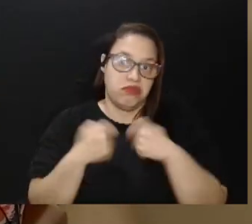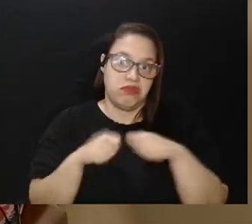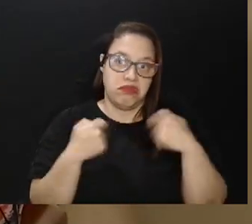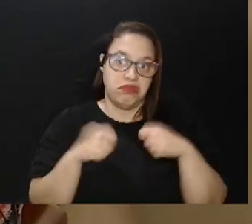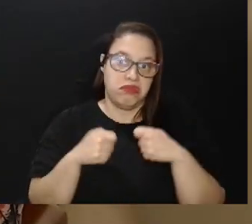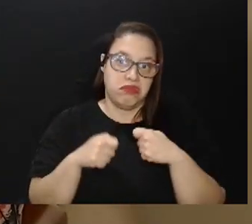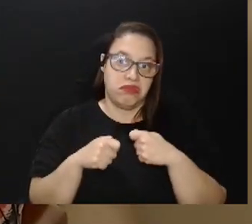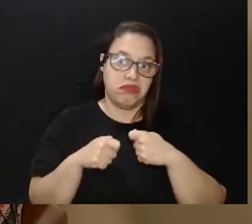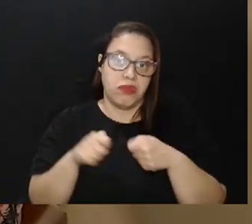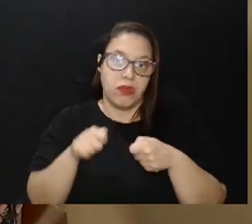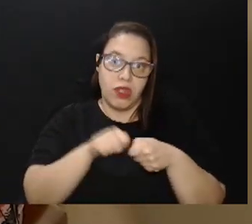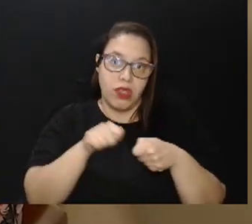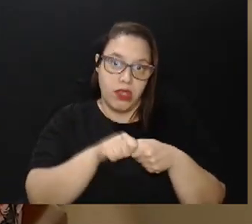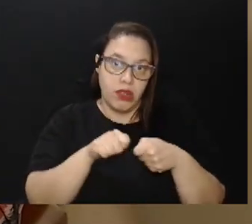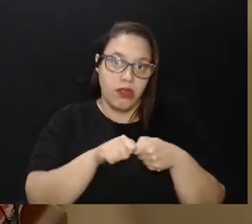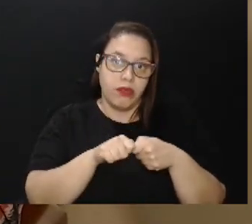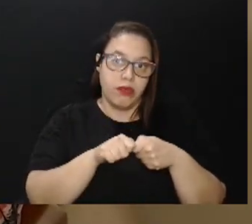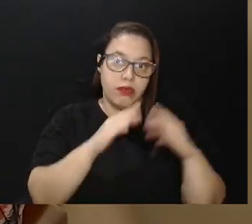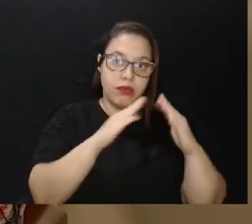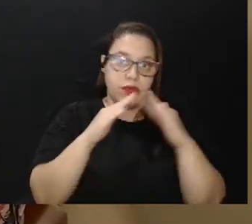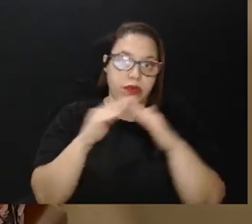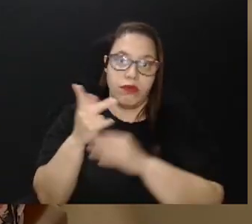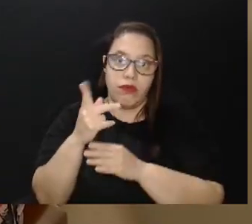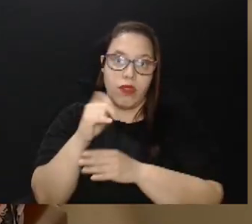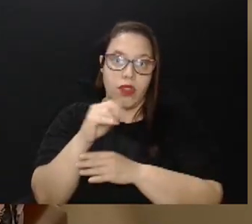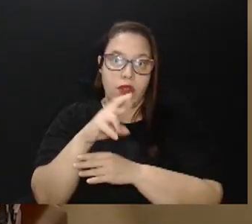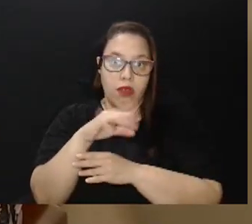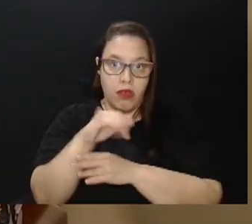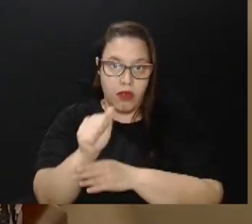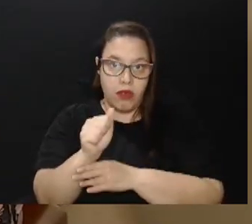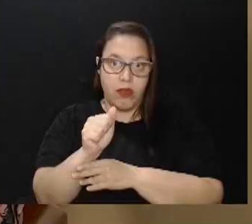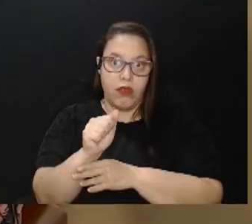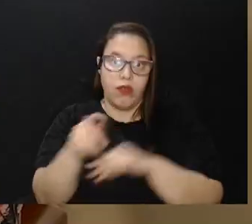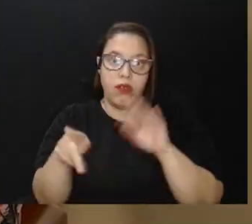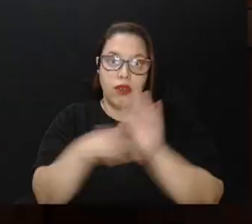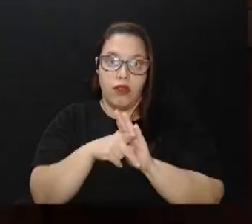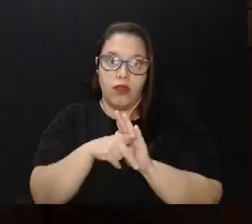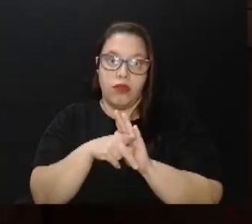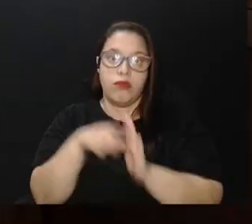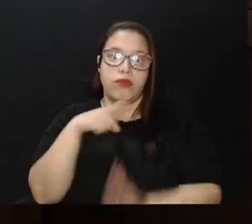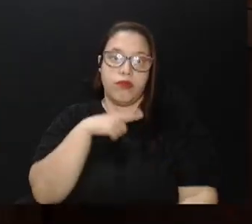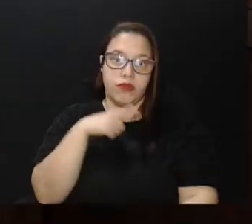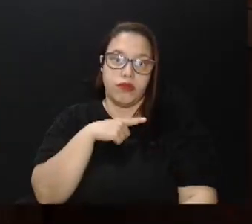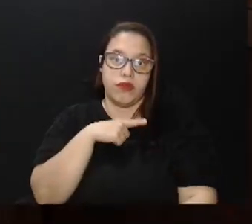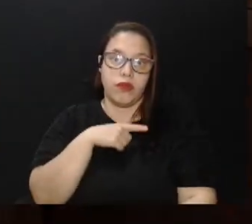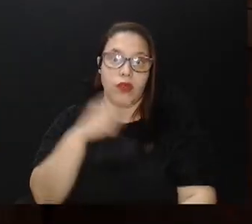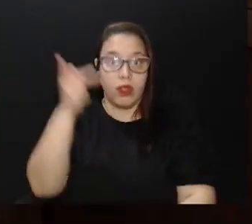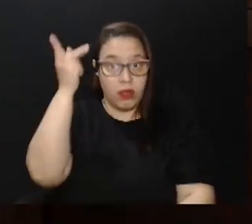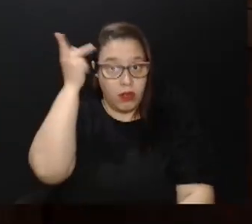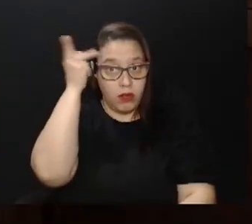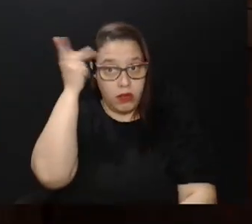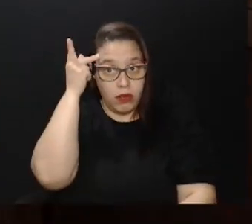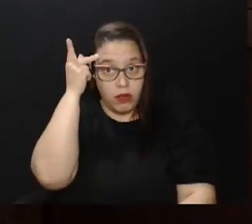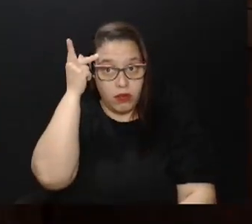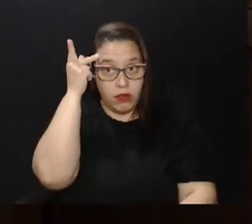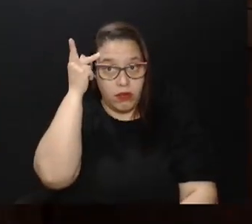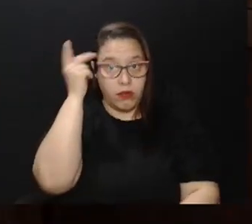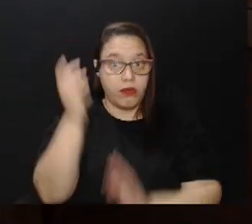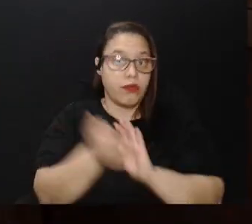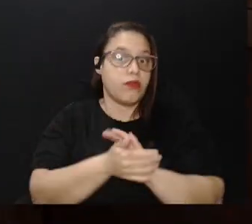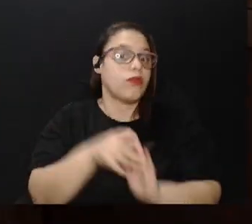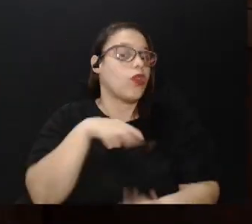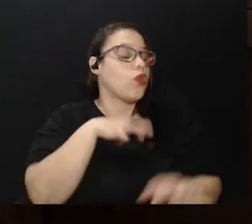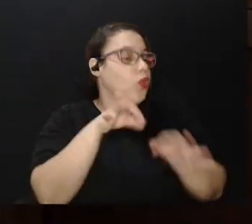fazer esse tipo de hospedaria que nem tinha em São Paulo. Havia realmente um plano para se construir